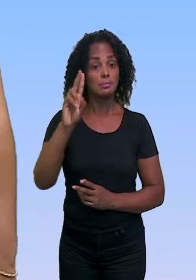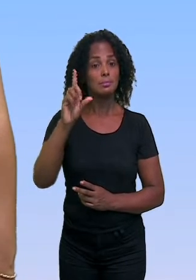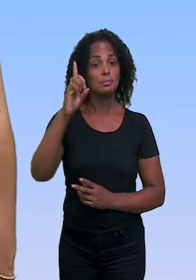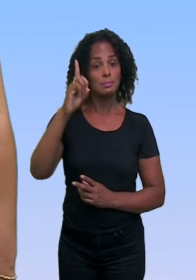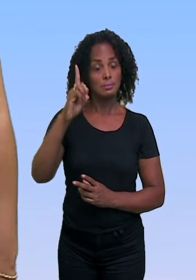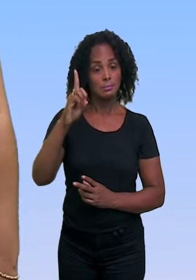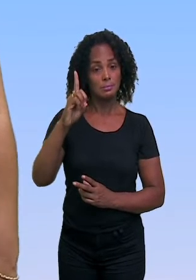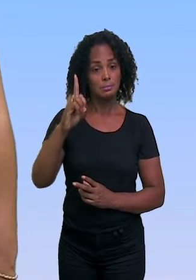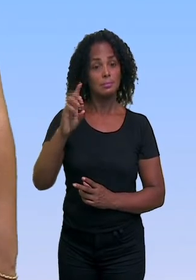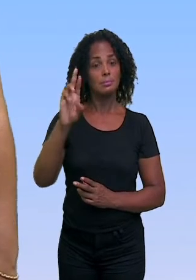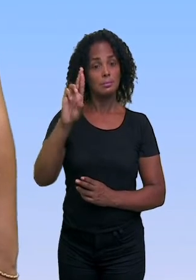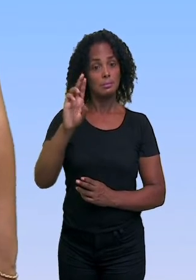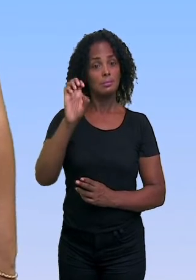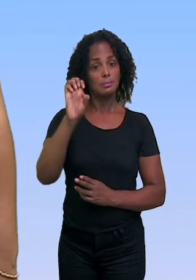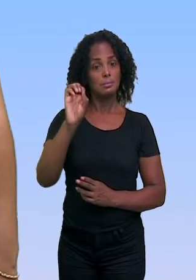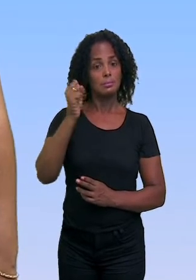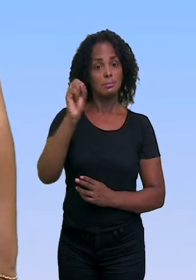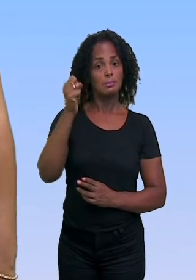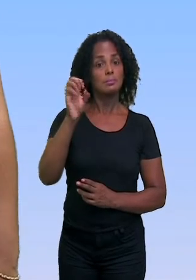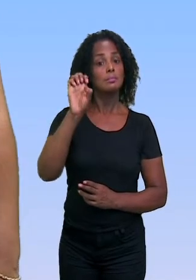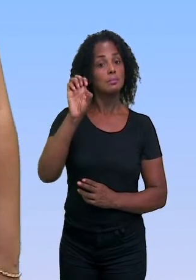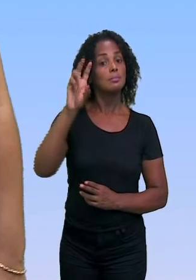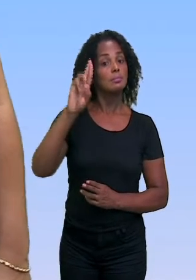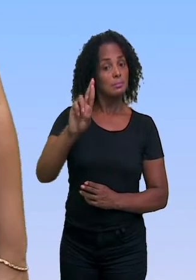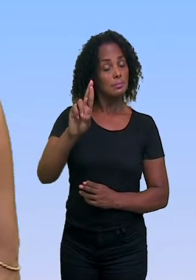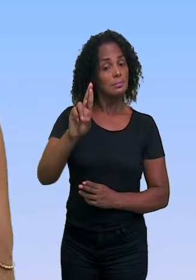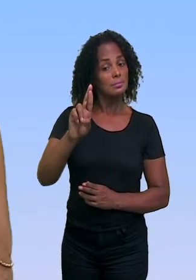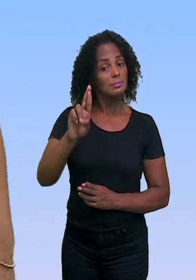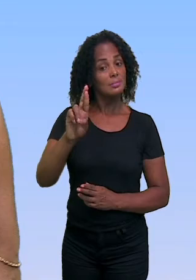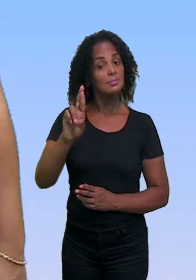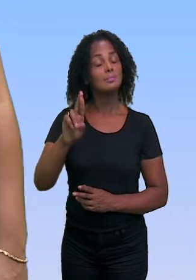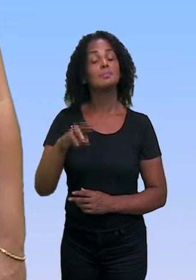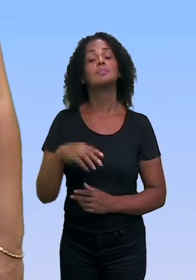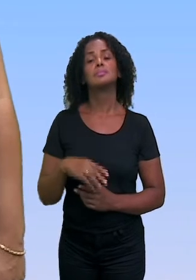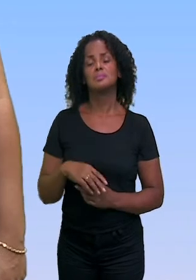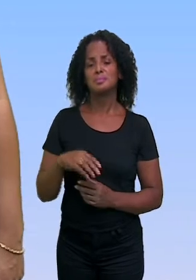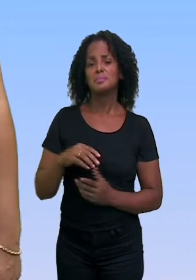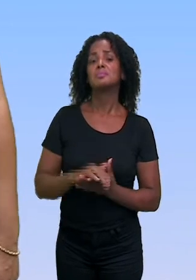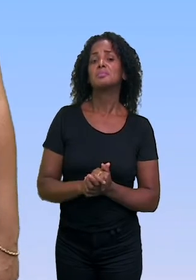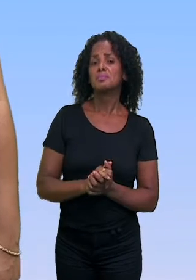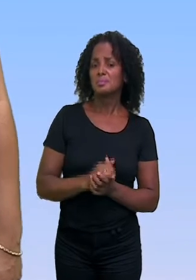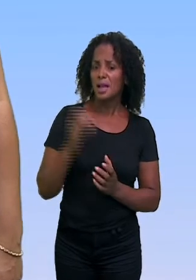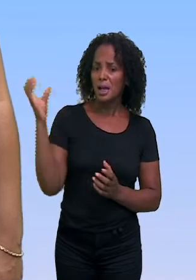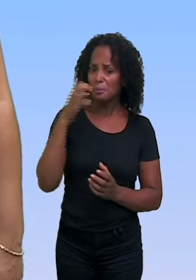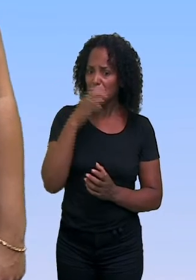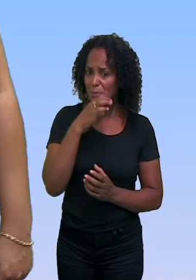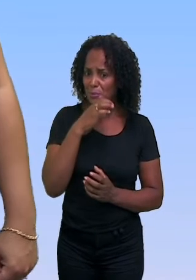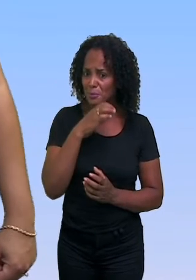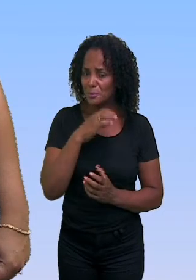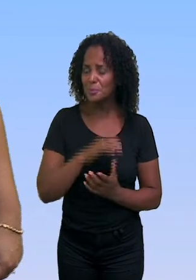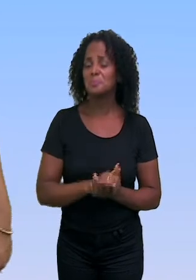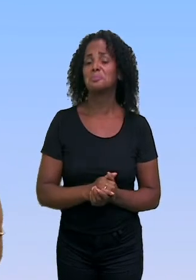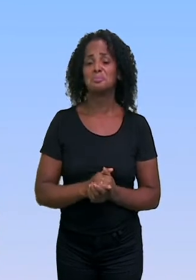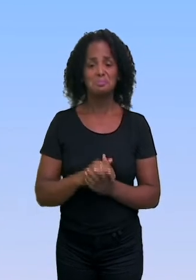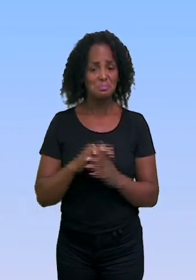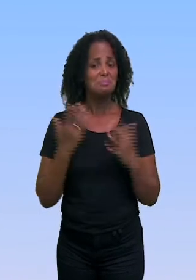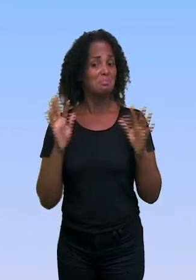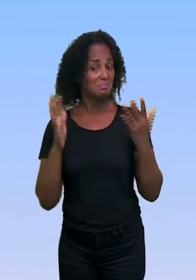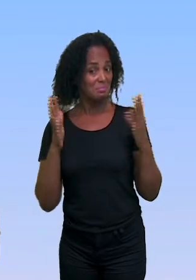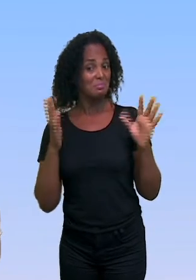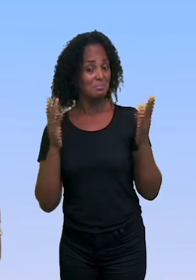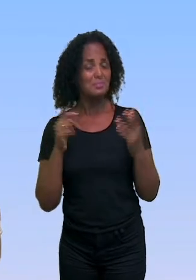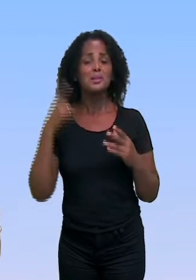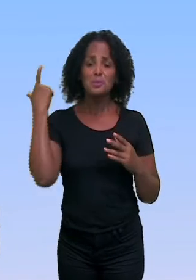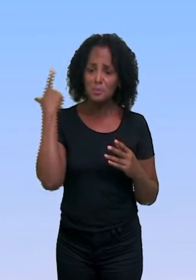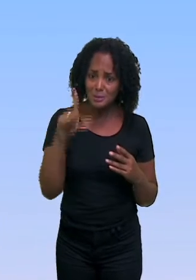ae ar de ar e s s i i Red Western Oi e